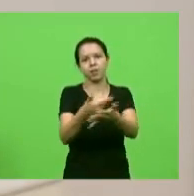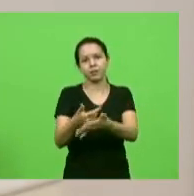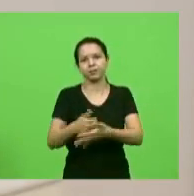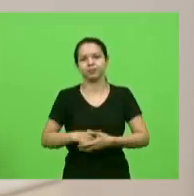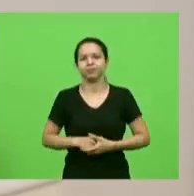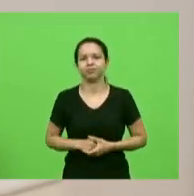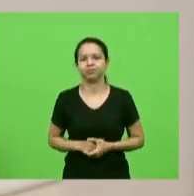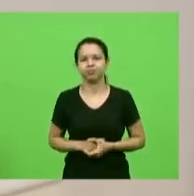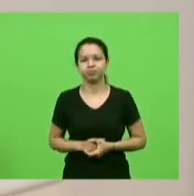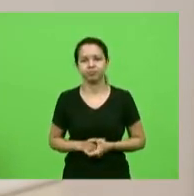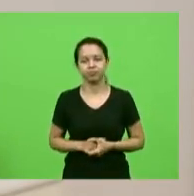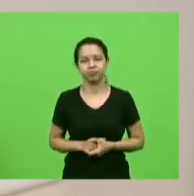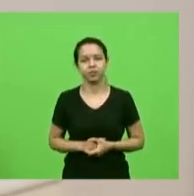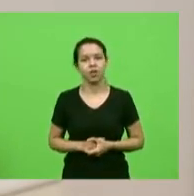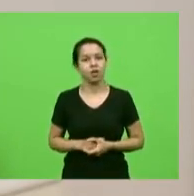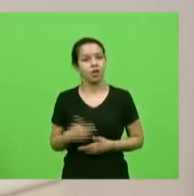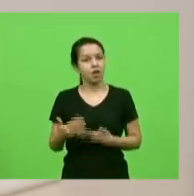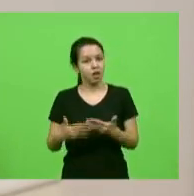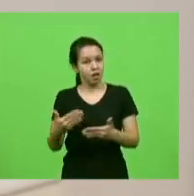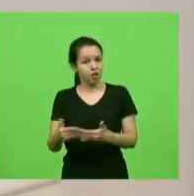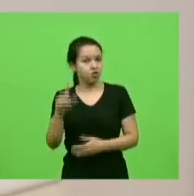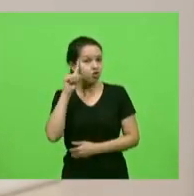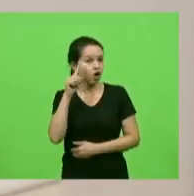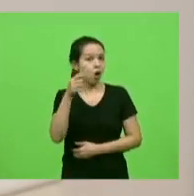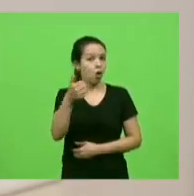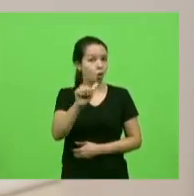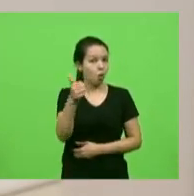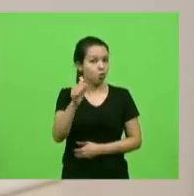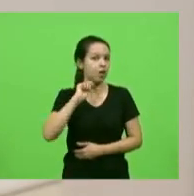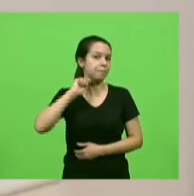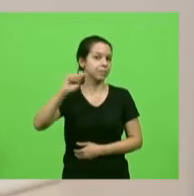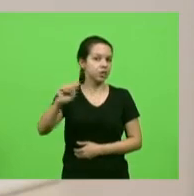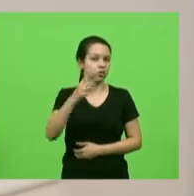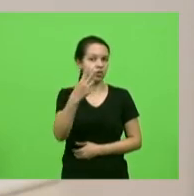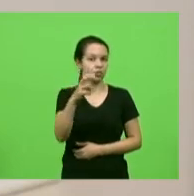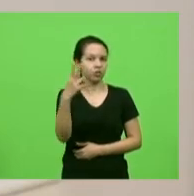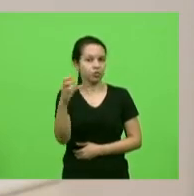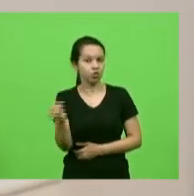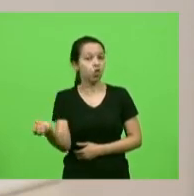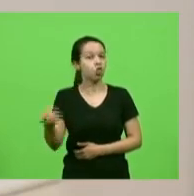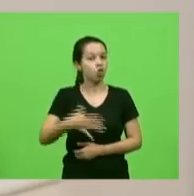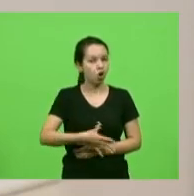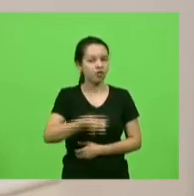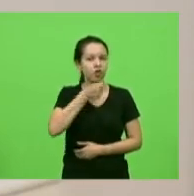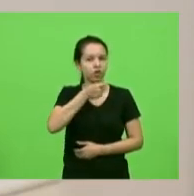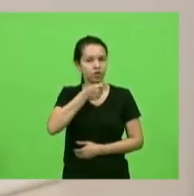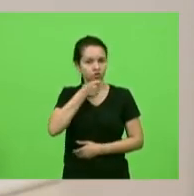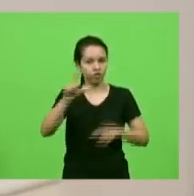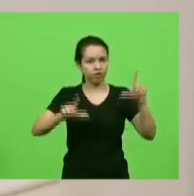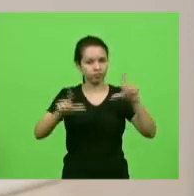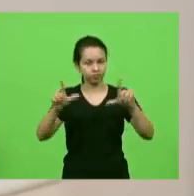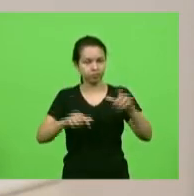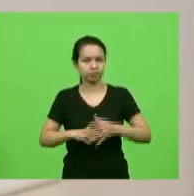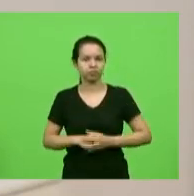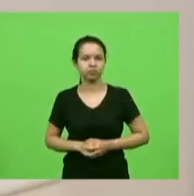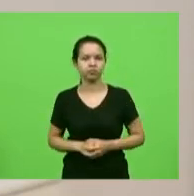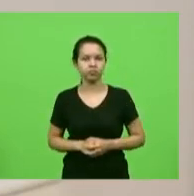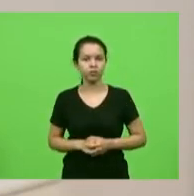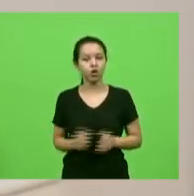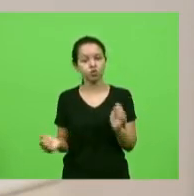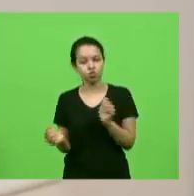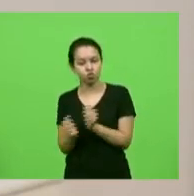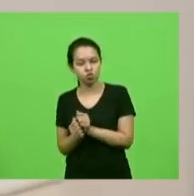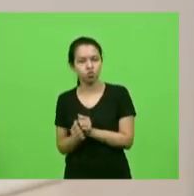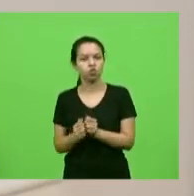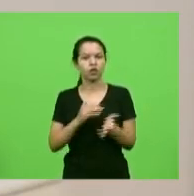a mais, no dia 11 de abril de 2020, em nova coletiva de imprensa, também ao lado do então secretário de Estado